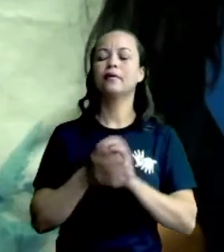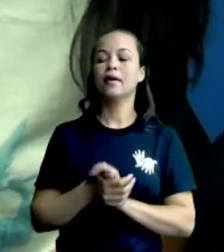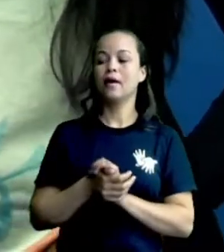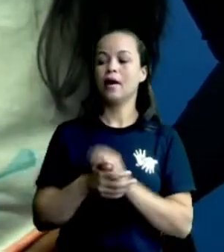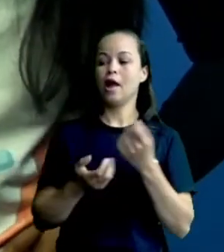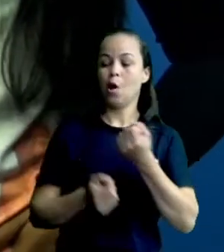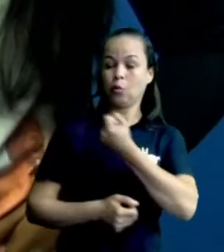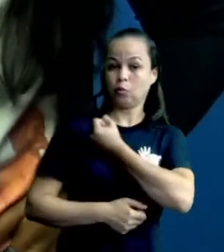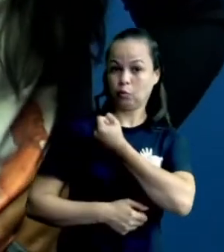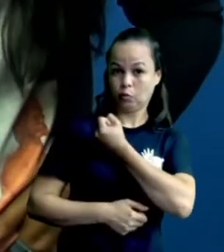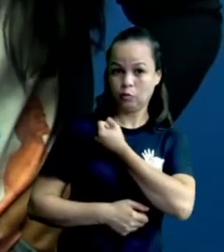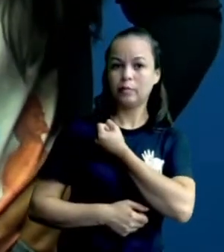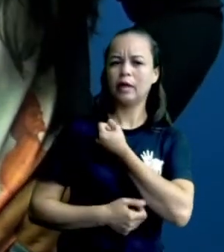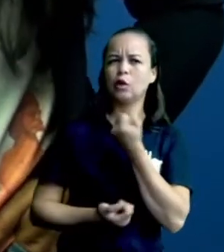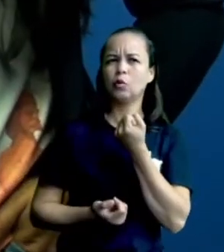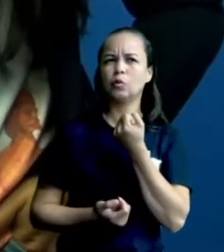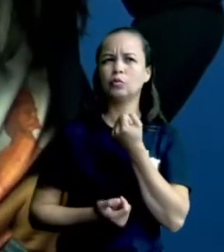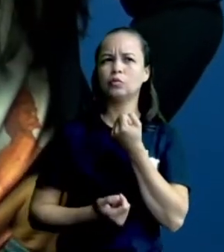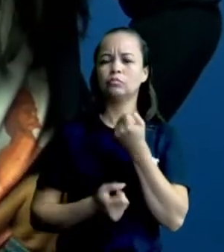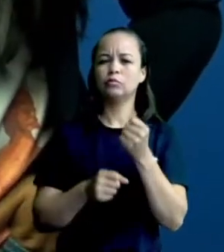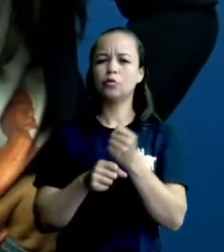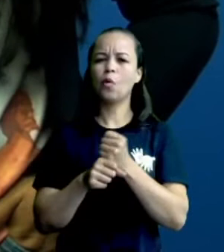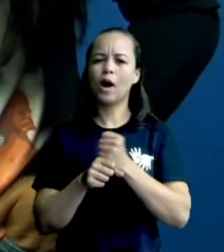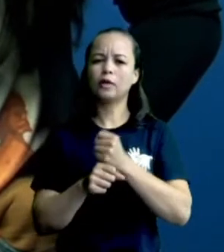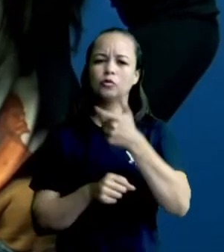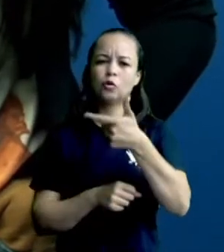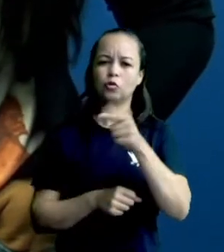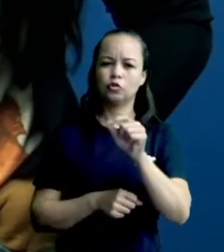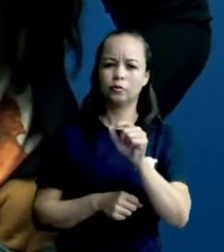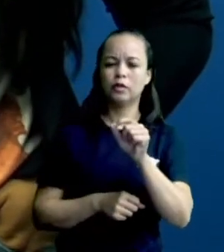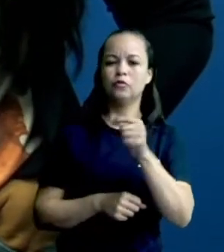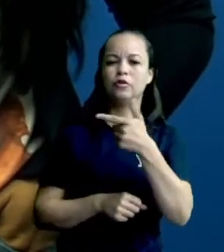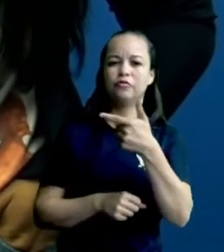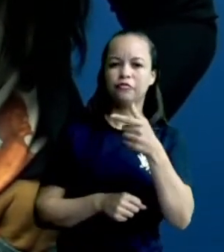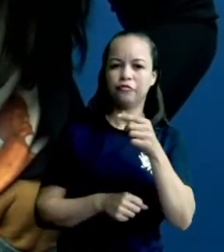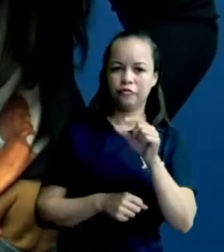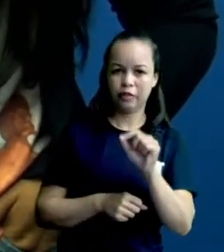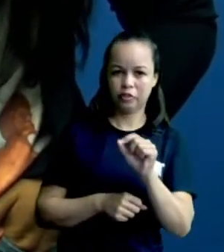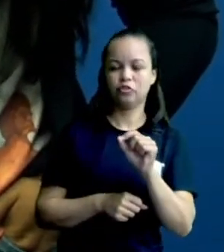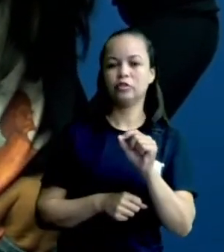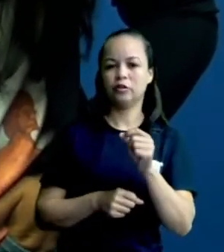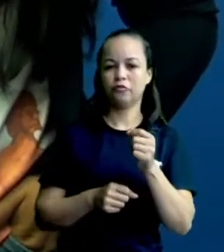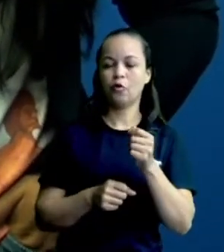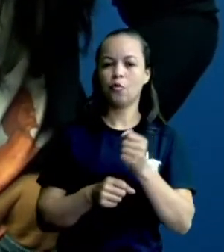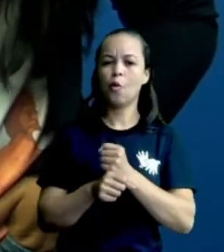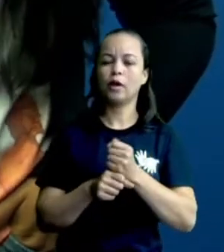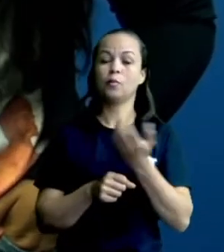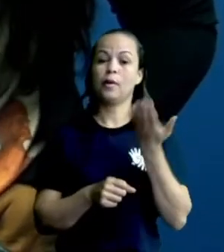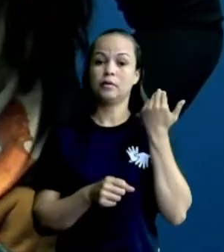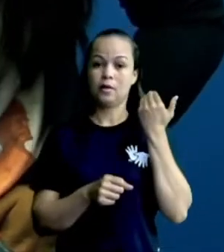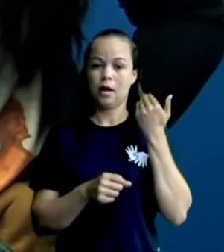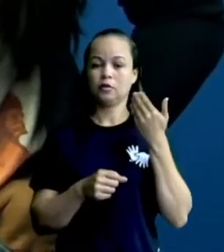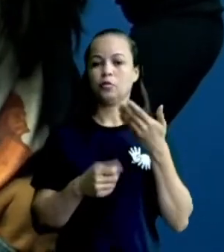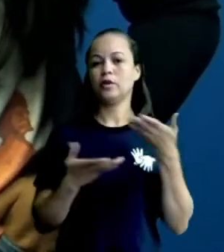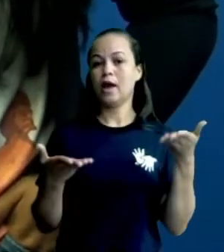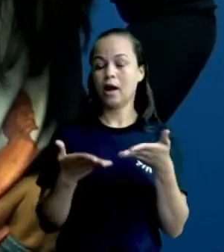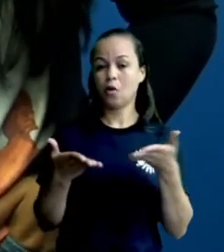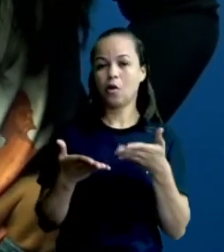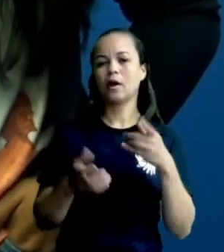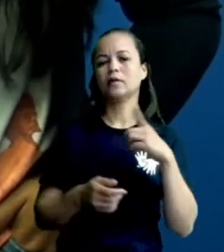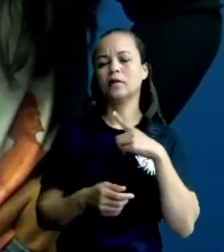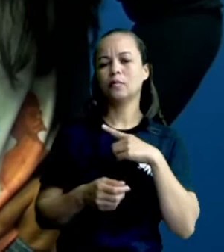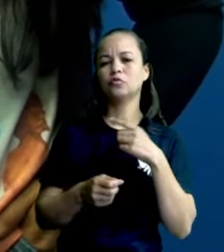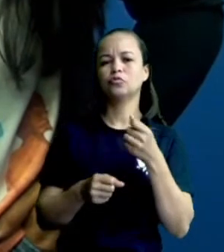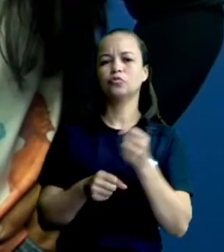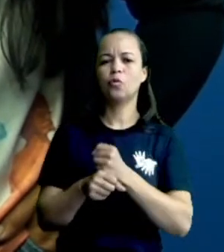esse é um número, tá certo, de 2020. Nós estamos no ano de 2021, então logo temos